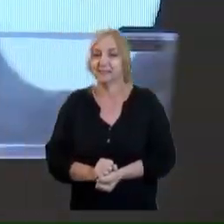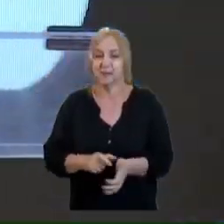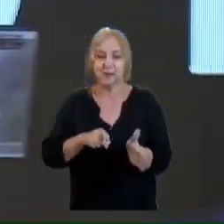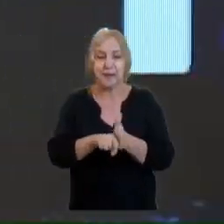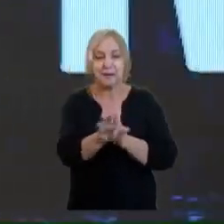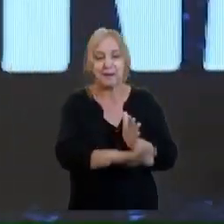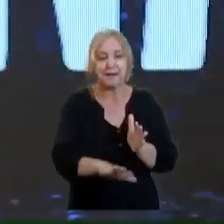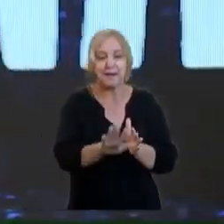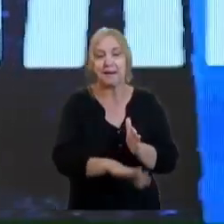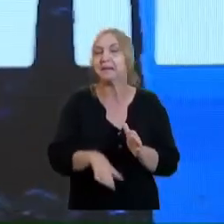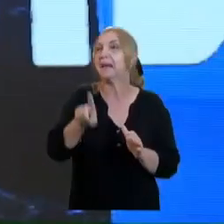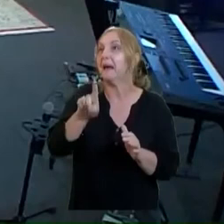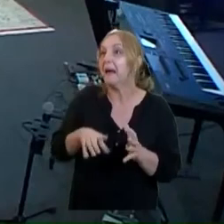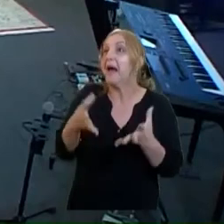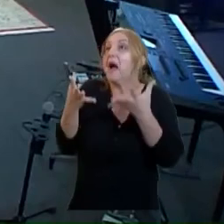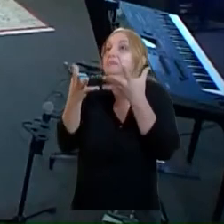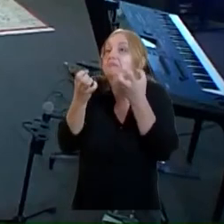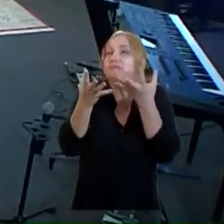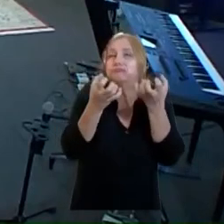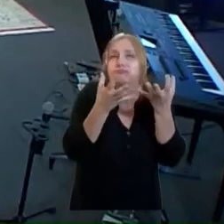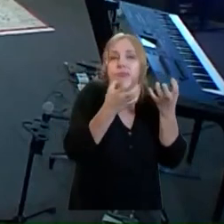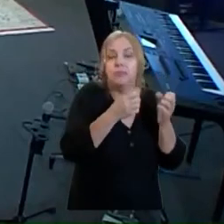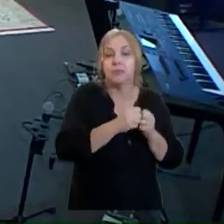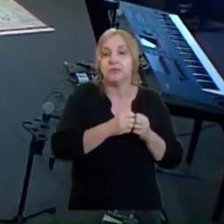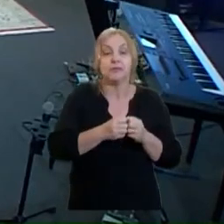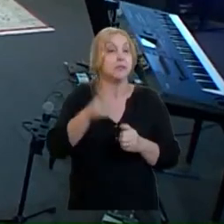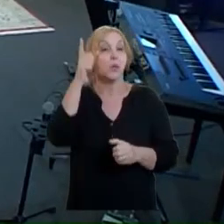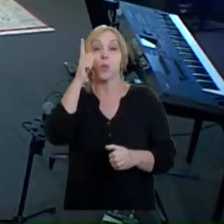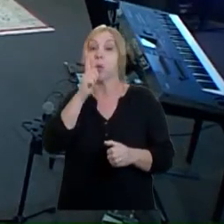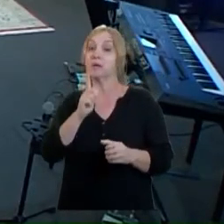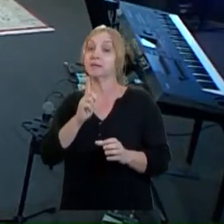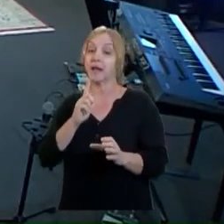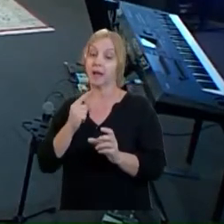tantas que você não consegue contar.